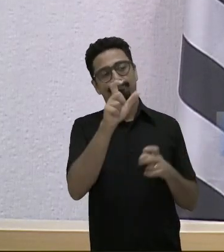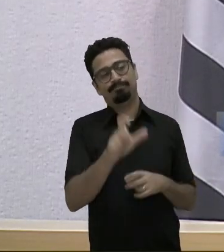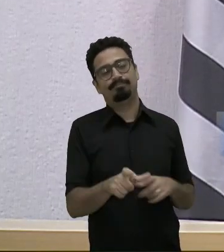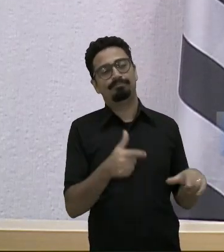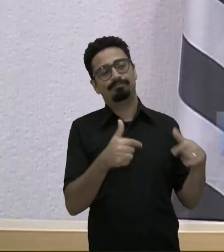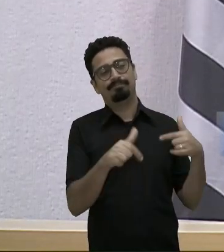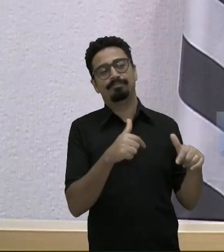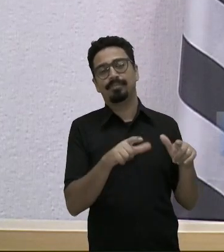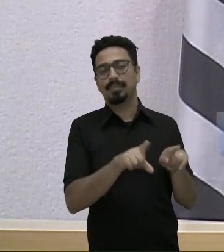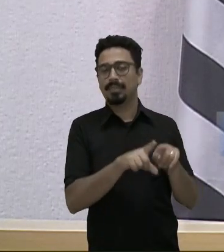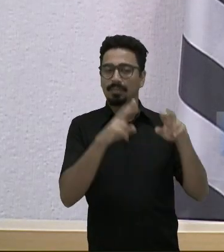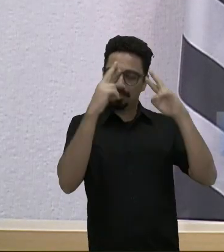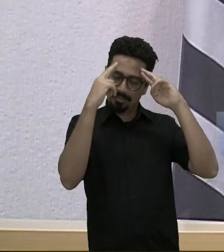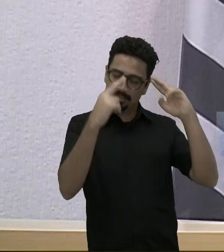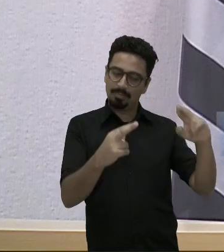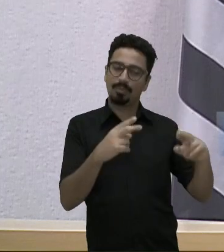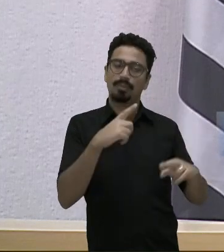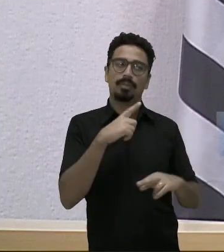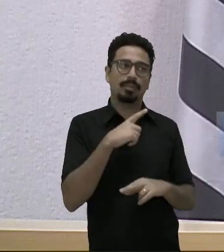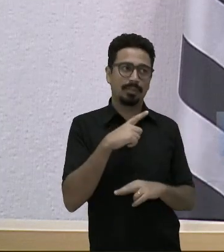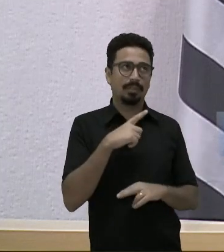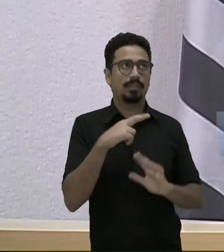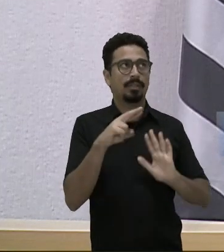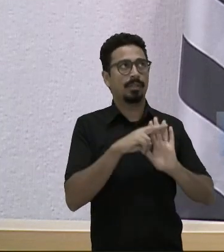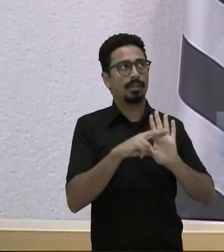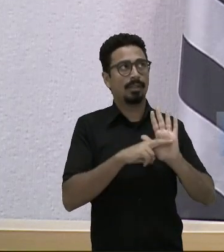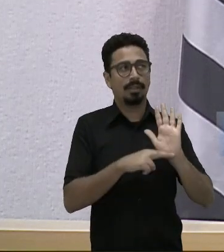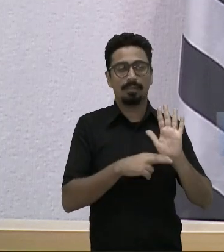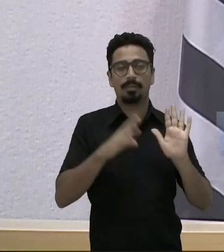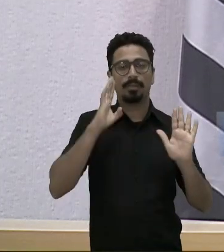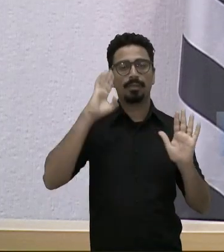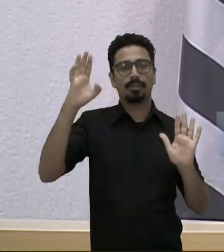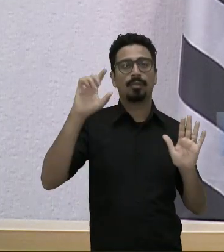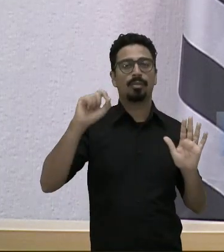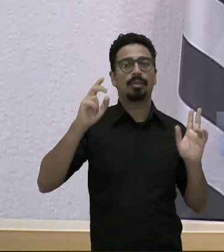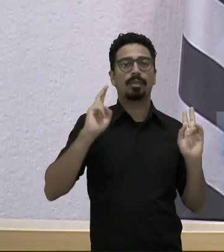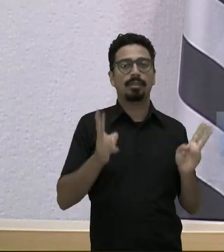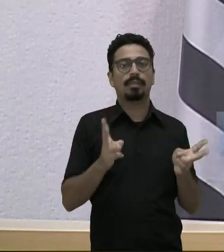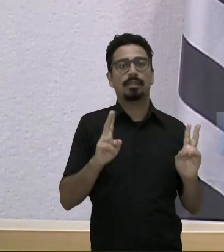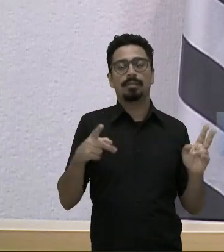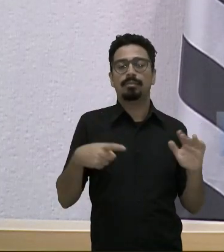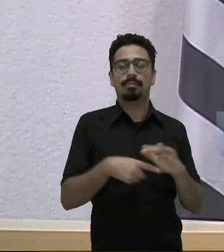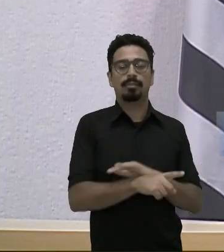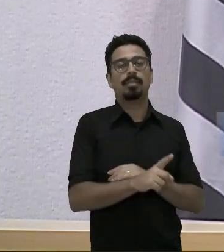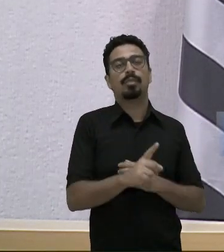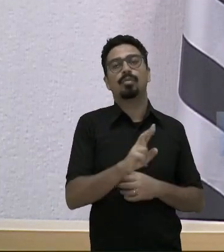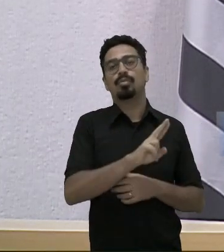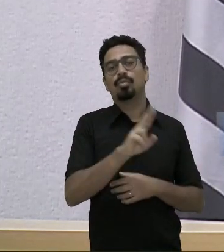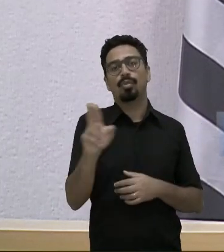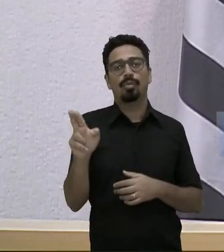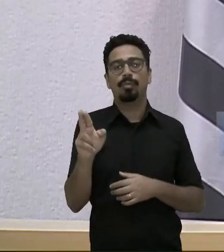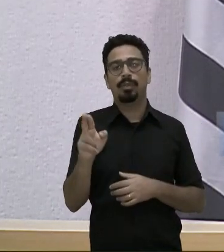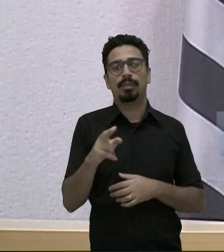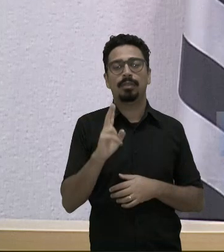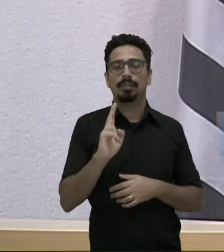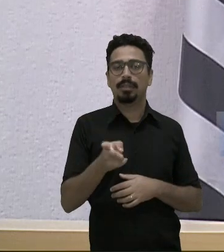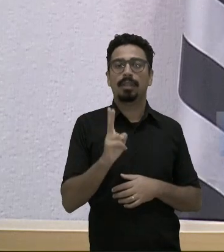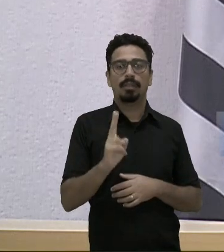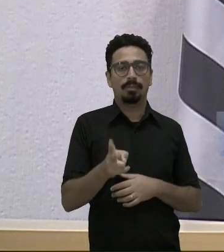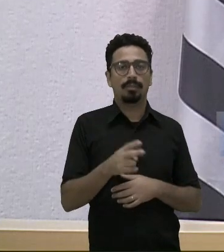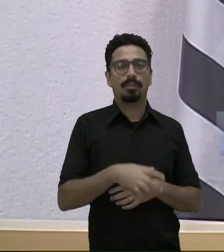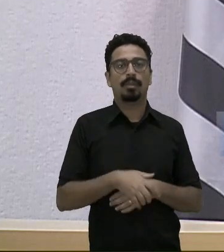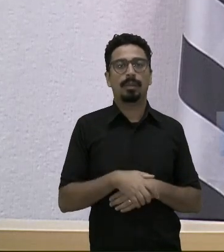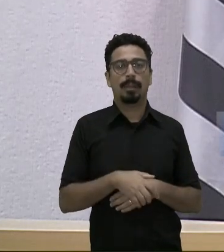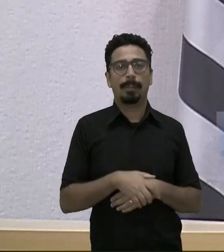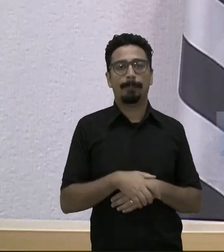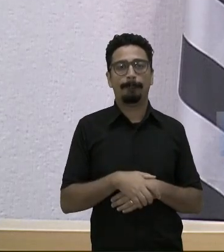com respeito. A regrinha principal, sempre pergunte o nome do garçom, da fêmea